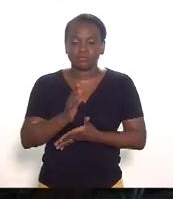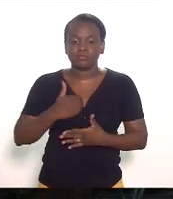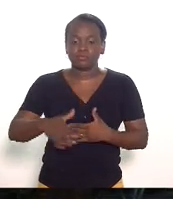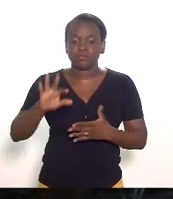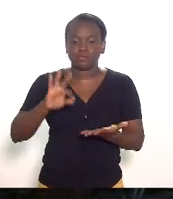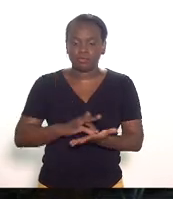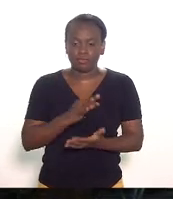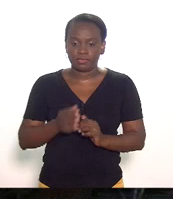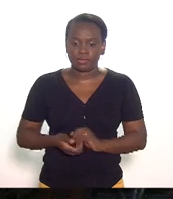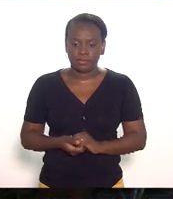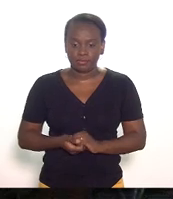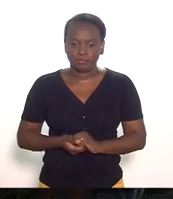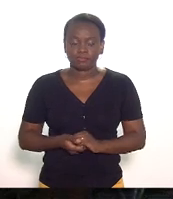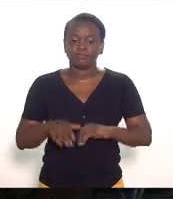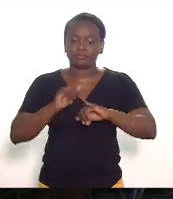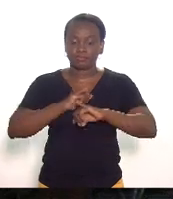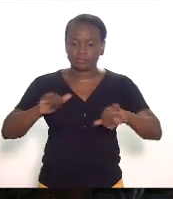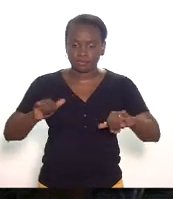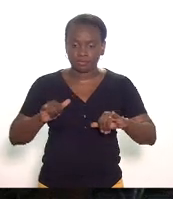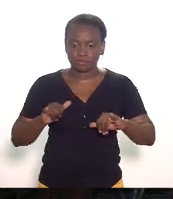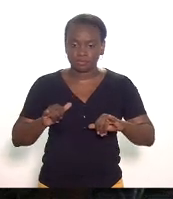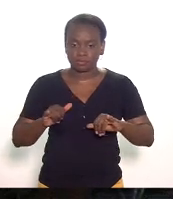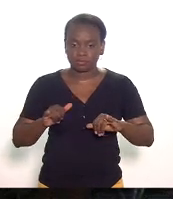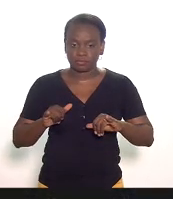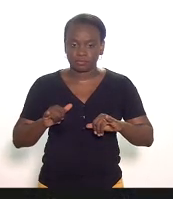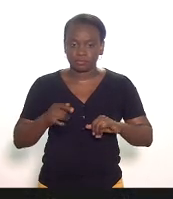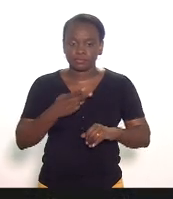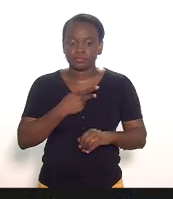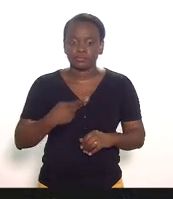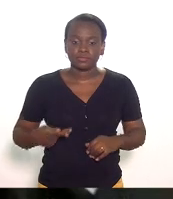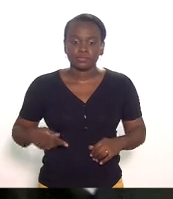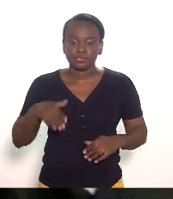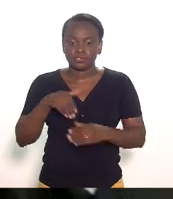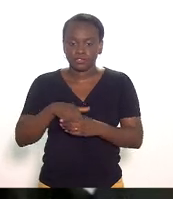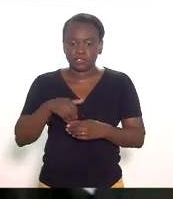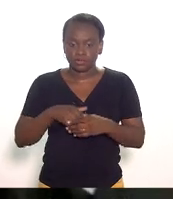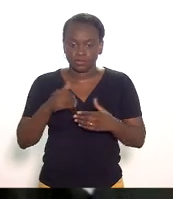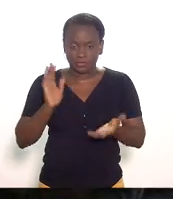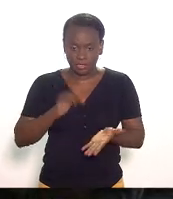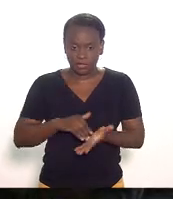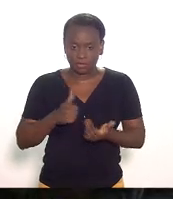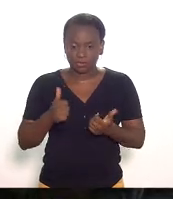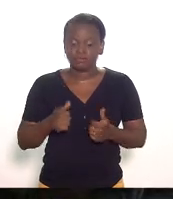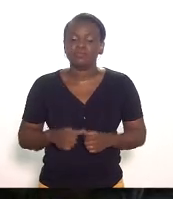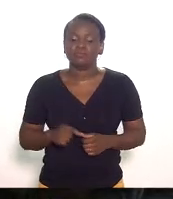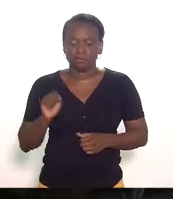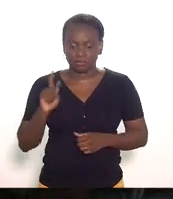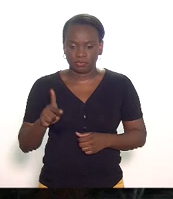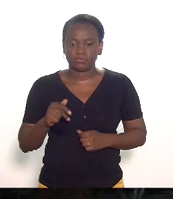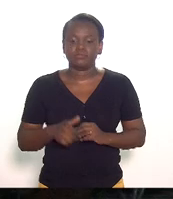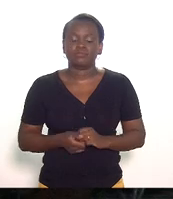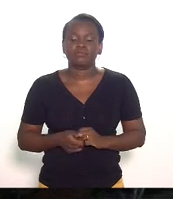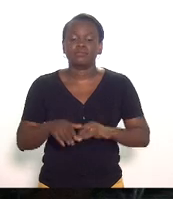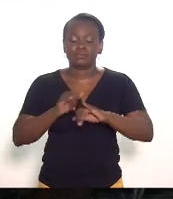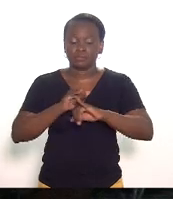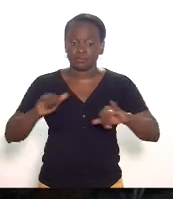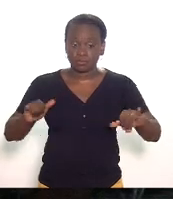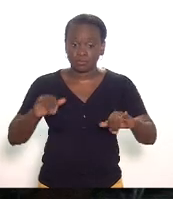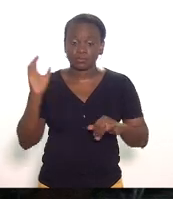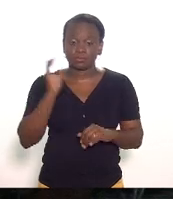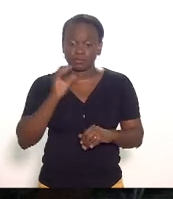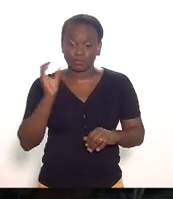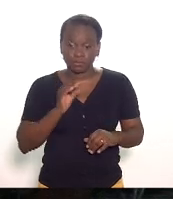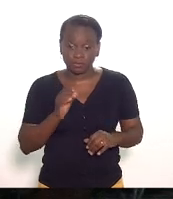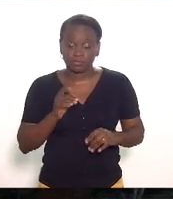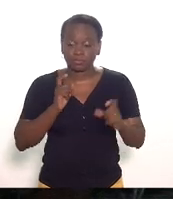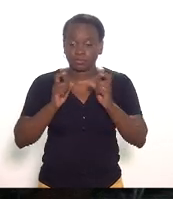vai autógrafo. Anuncio, Presidente, declaração de voto ao final. Ok. Anuncio, em regime de